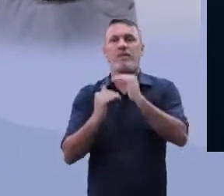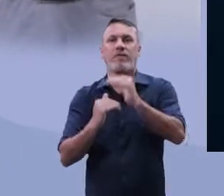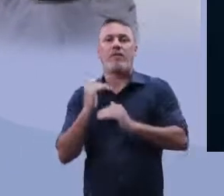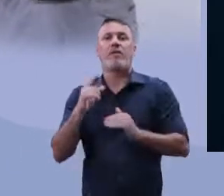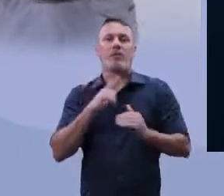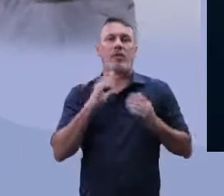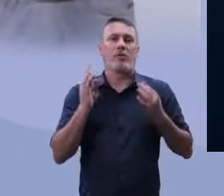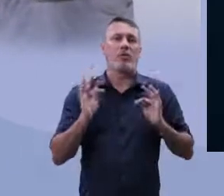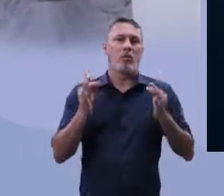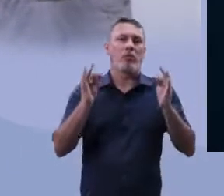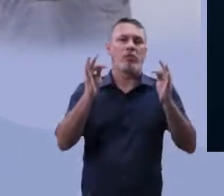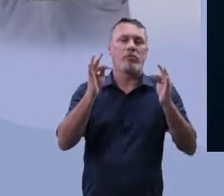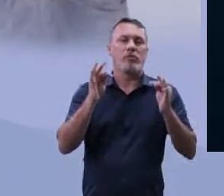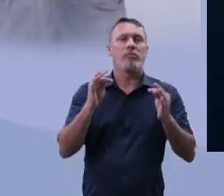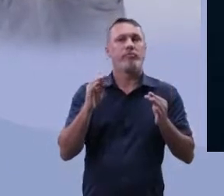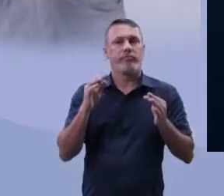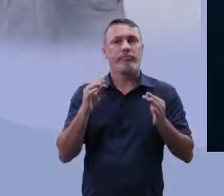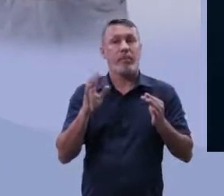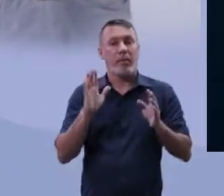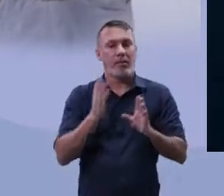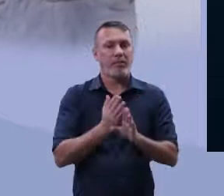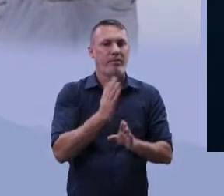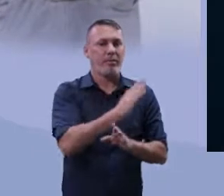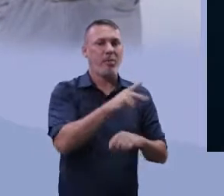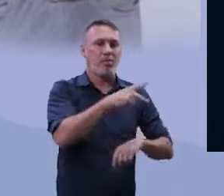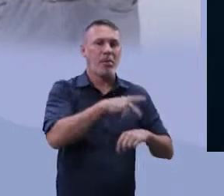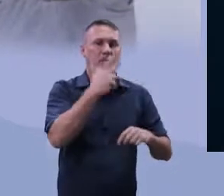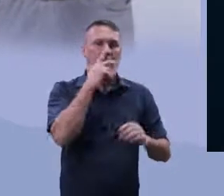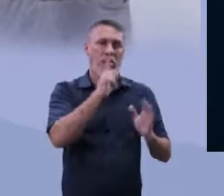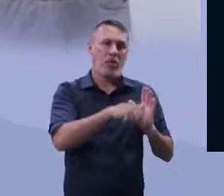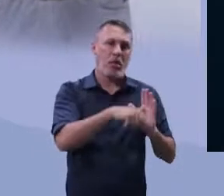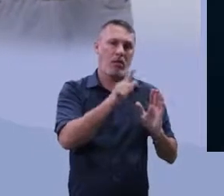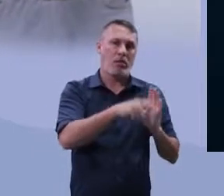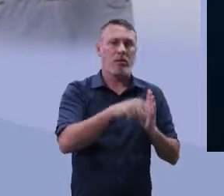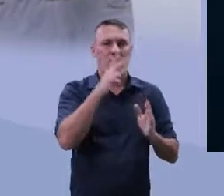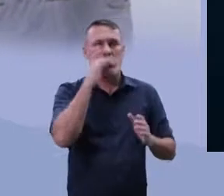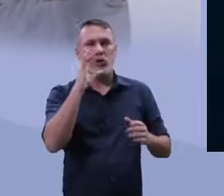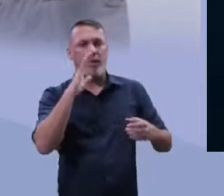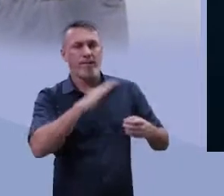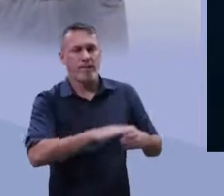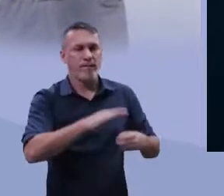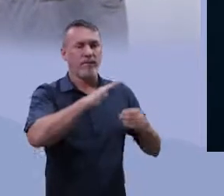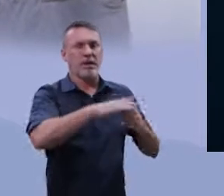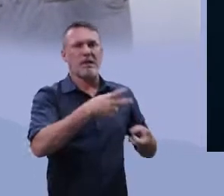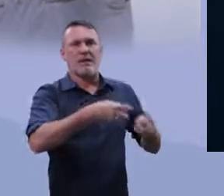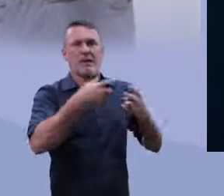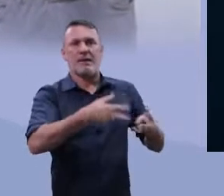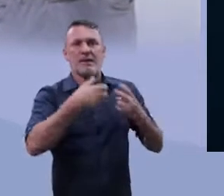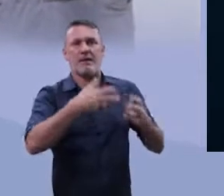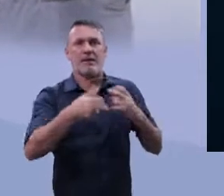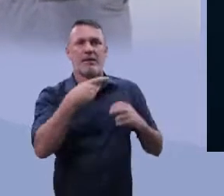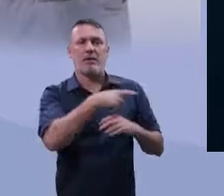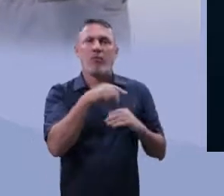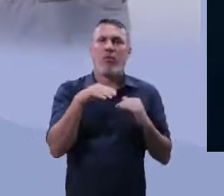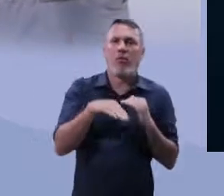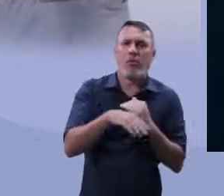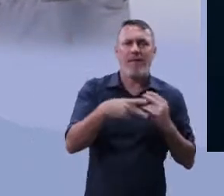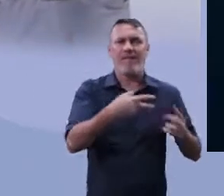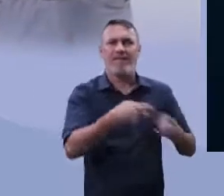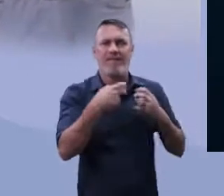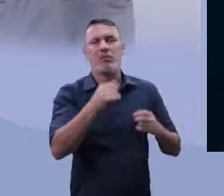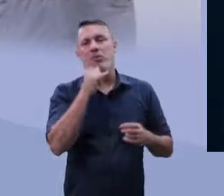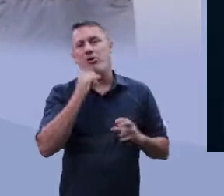começando a desenvolver tecnologia, porém aquelas nações que ficaram mais para trás, que foram apenas colônias de exploração e